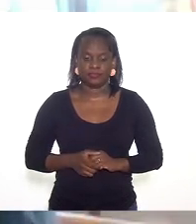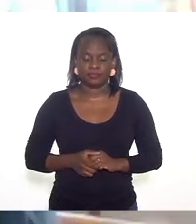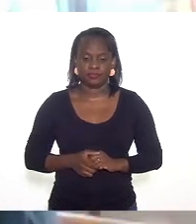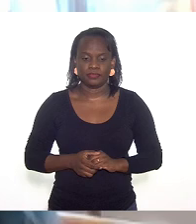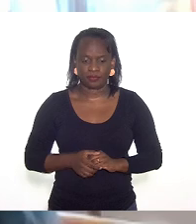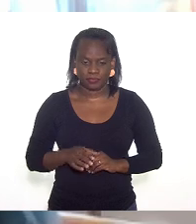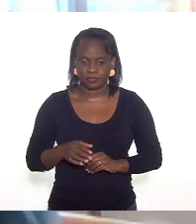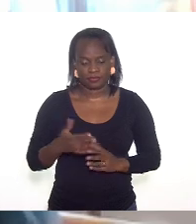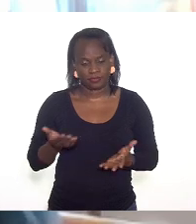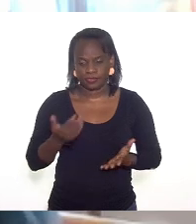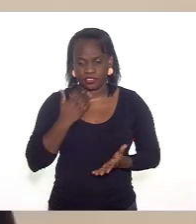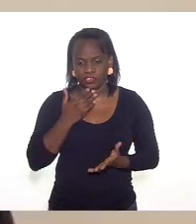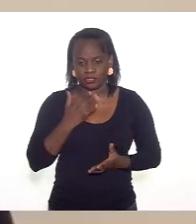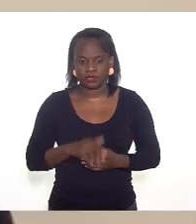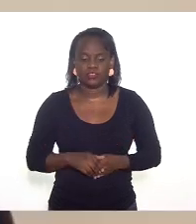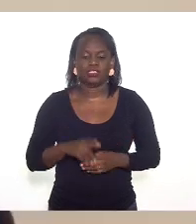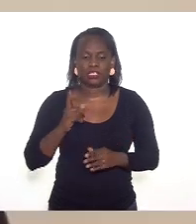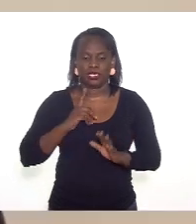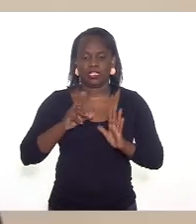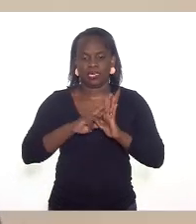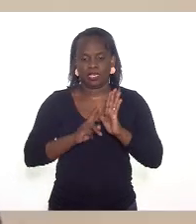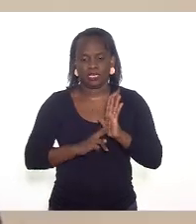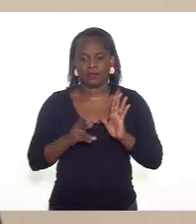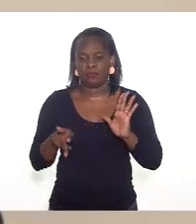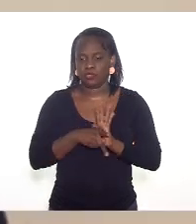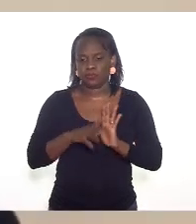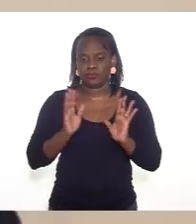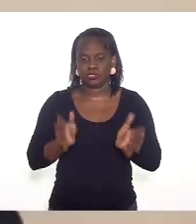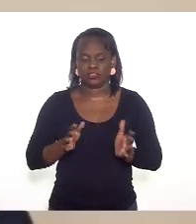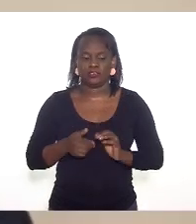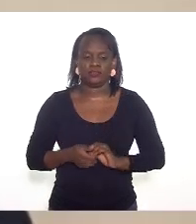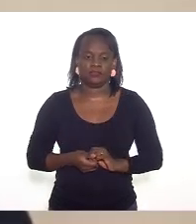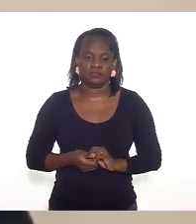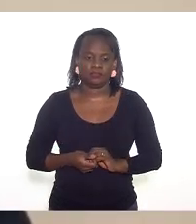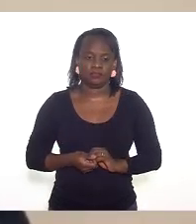certo. Não tem jeito. Já tem um regime próprio, único.